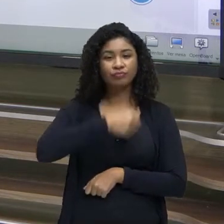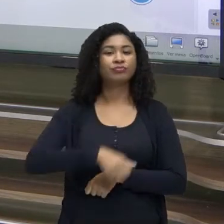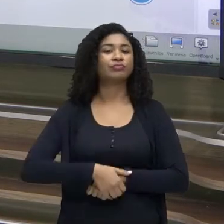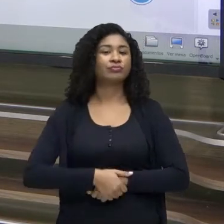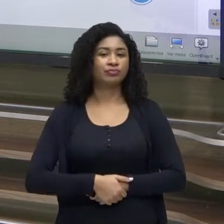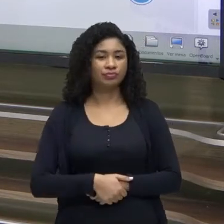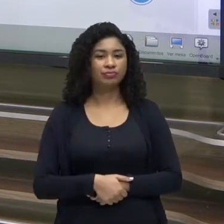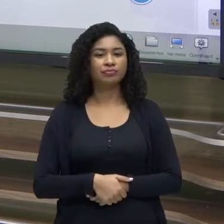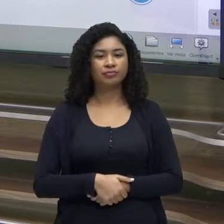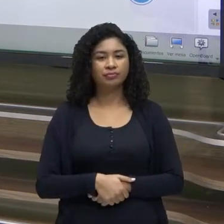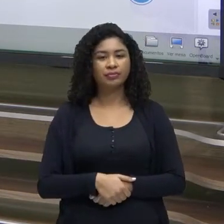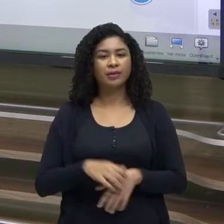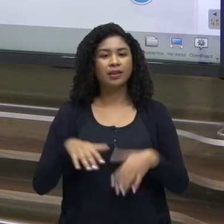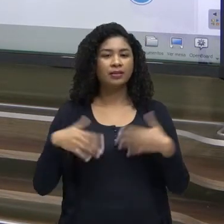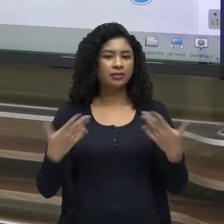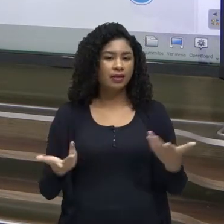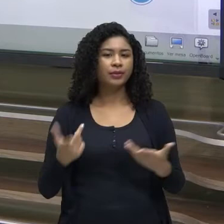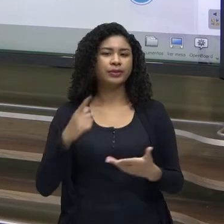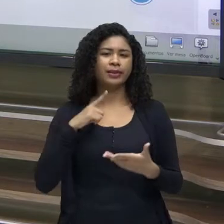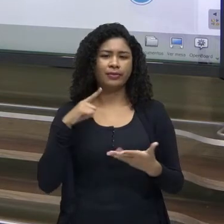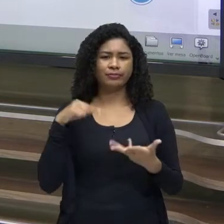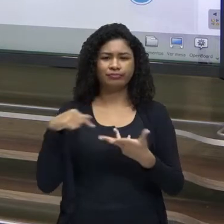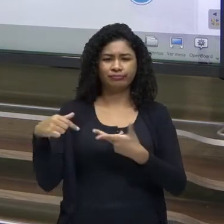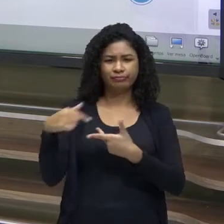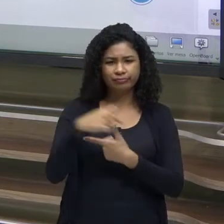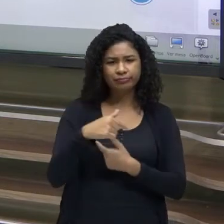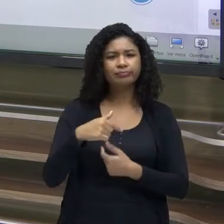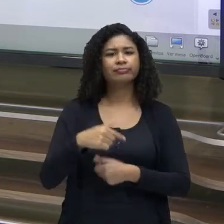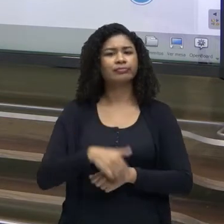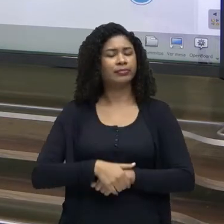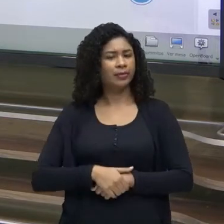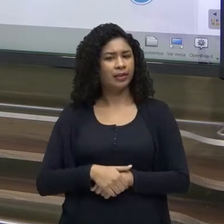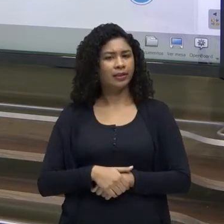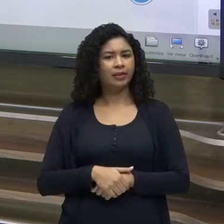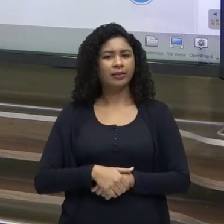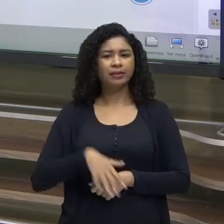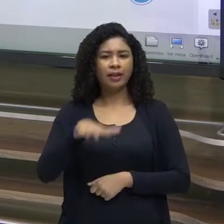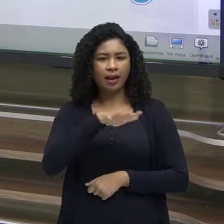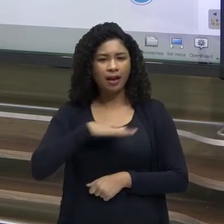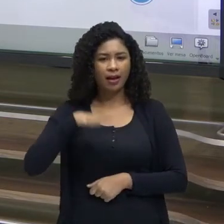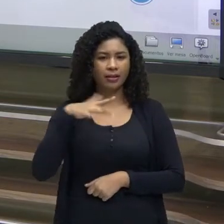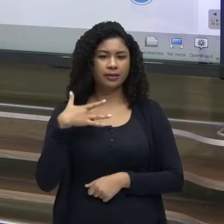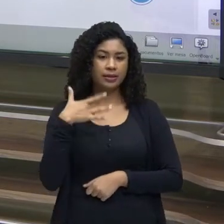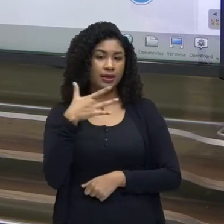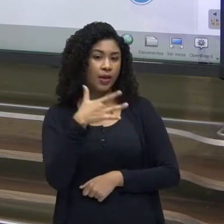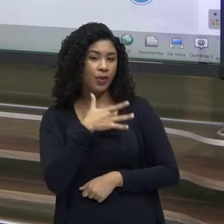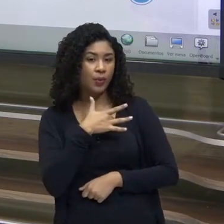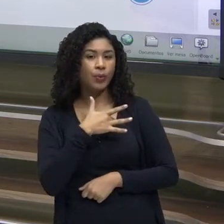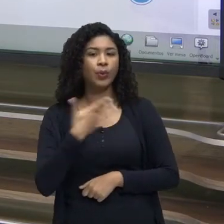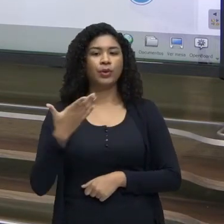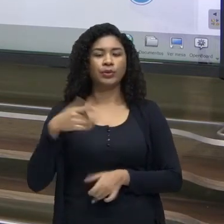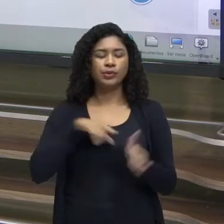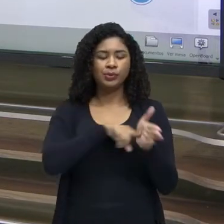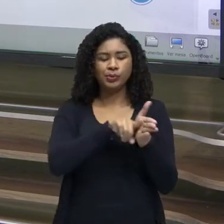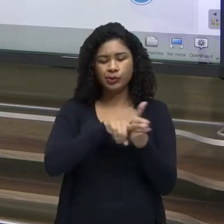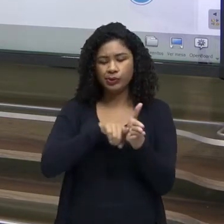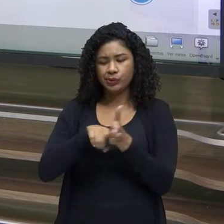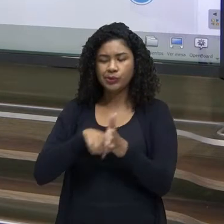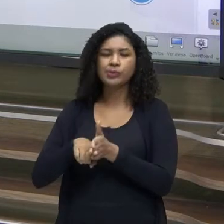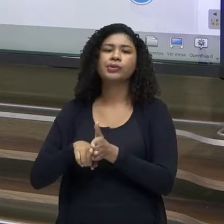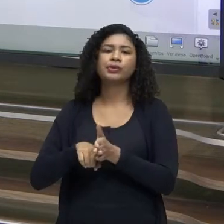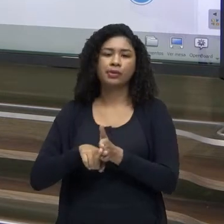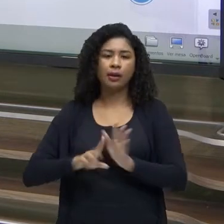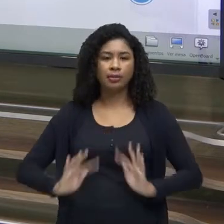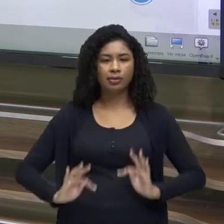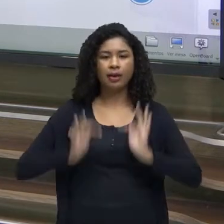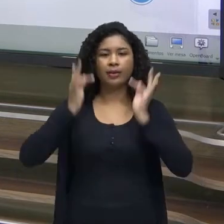mais envelhecida devido aos inúmeros avanços, né, nos processos de saúde, de pesquisa, de desenvolvimento tecnológico. Então, a